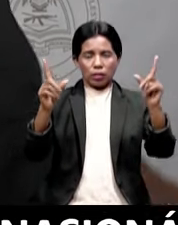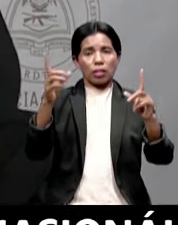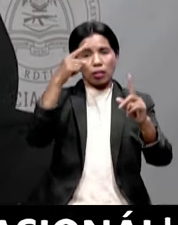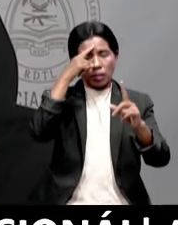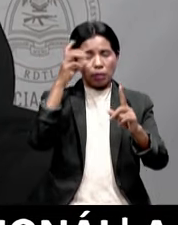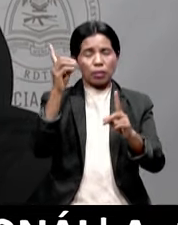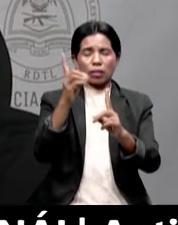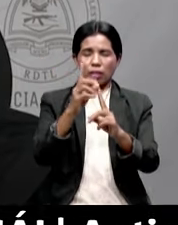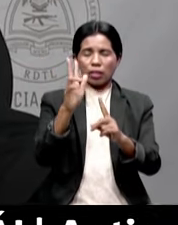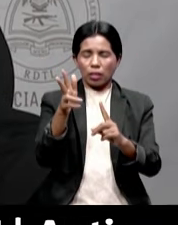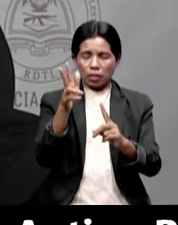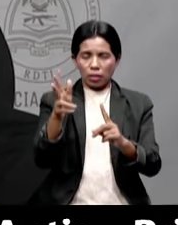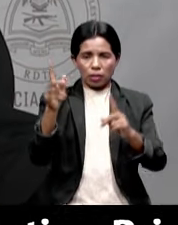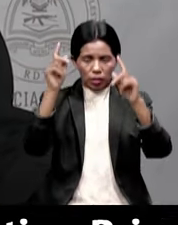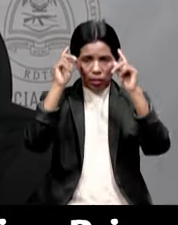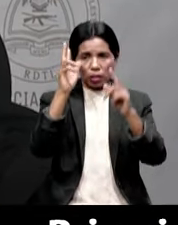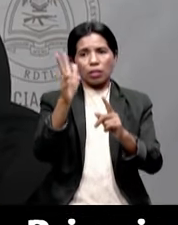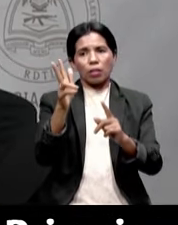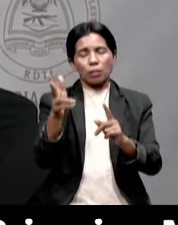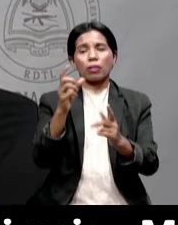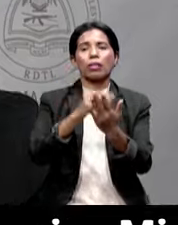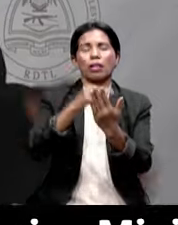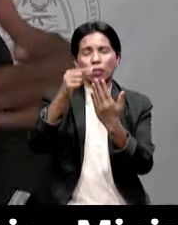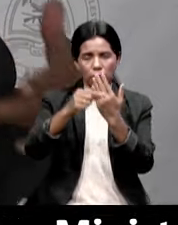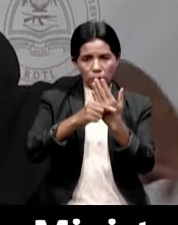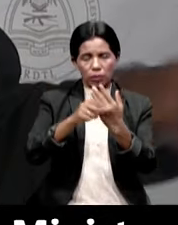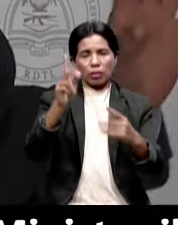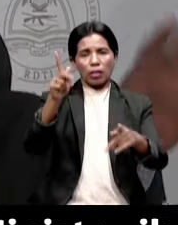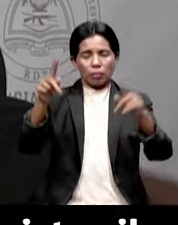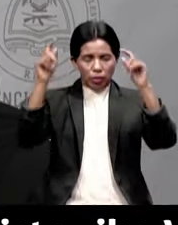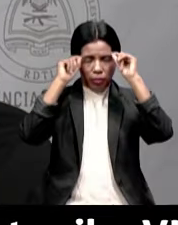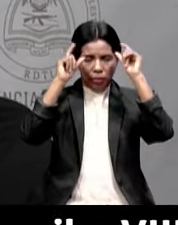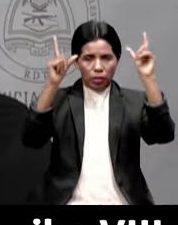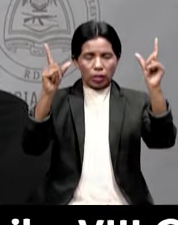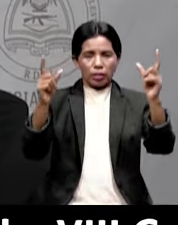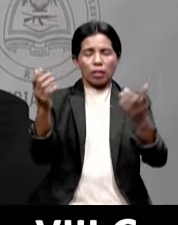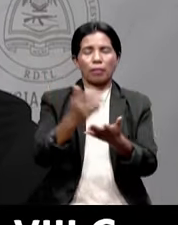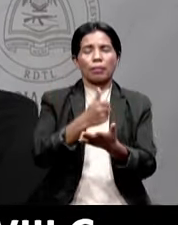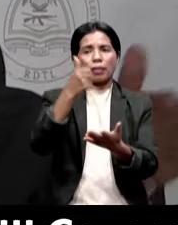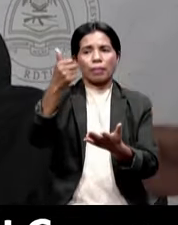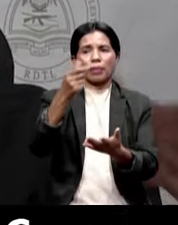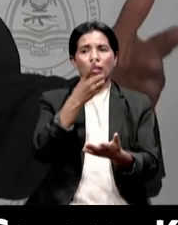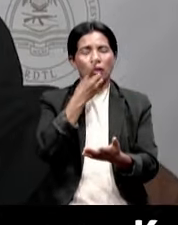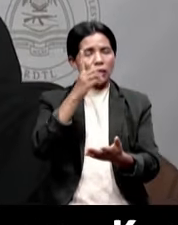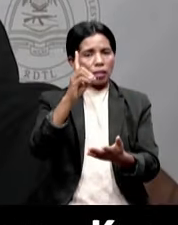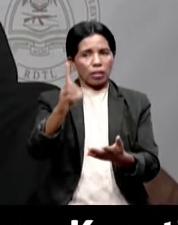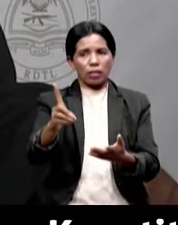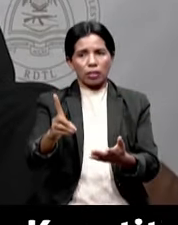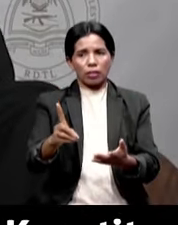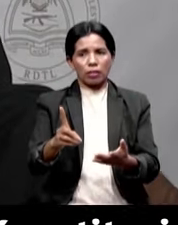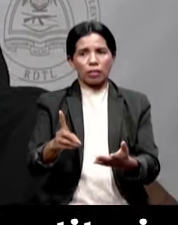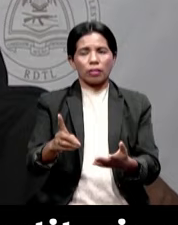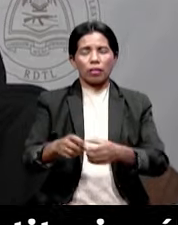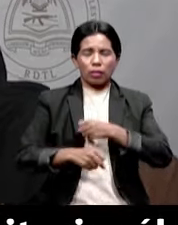povo Timor-Leste, maná, o Conrassigan. A tua declaração, a tua ação, né?